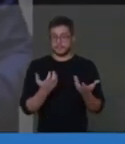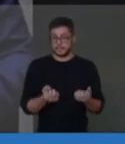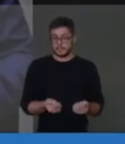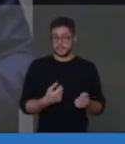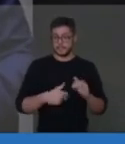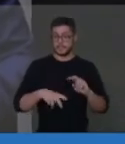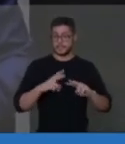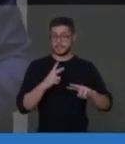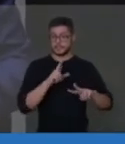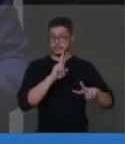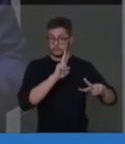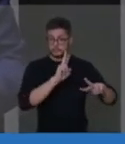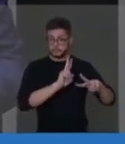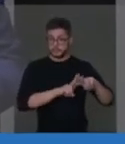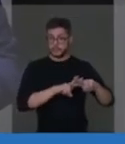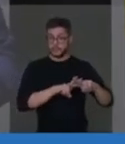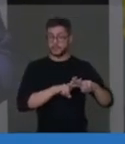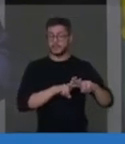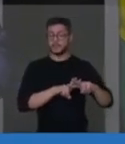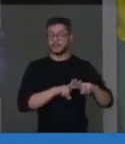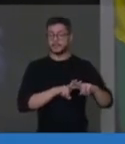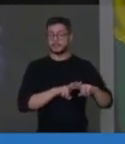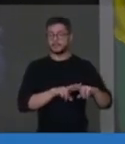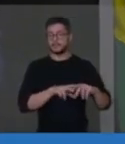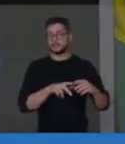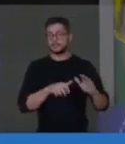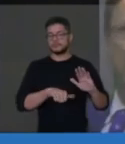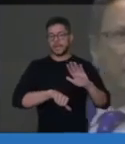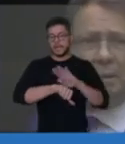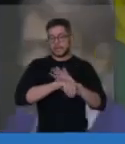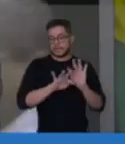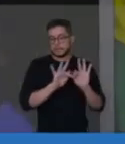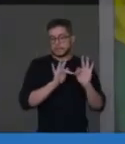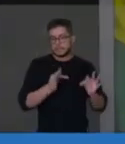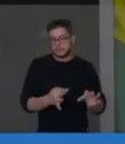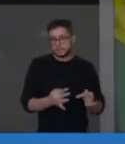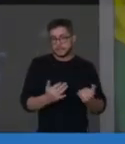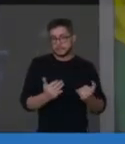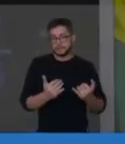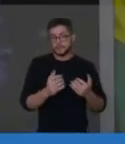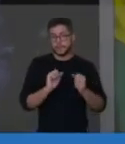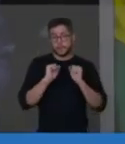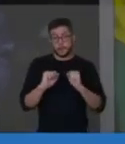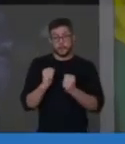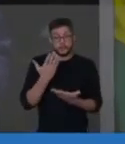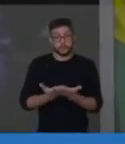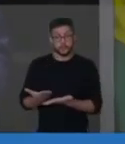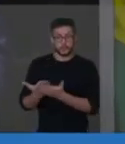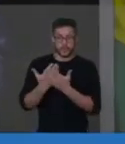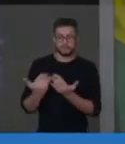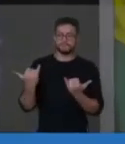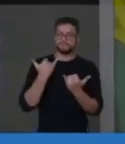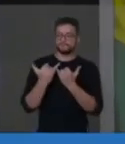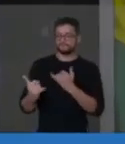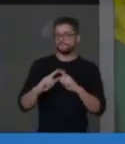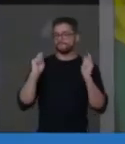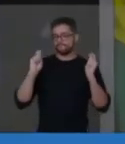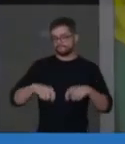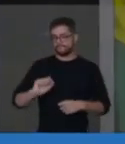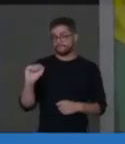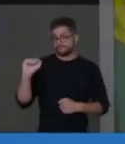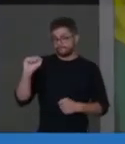possam estudar, parece ser uma válvula impulsionadora do processo de reinserção do apenado, possibilitando uma reintegração mais